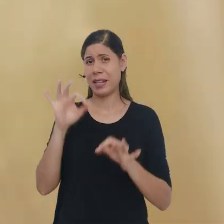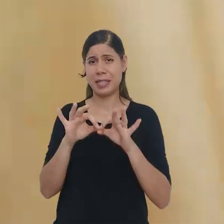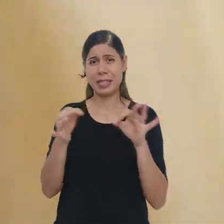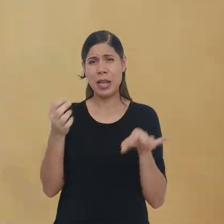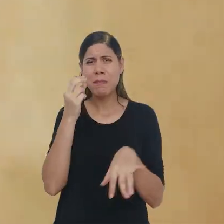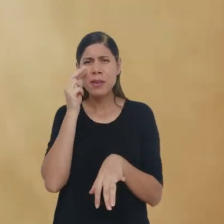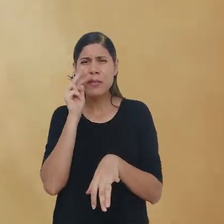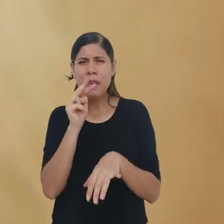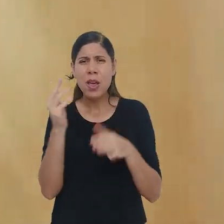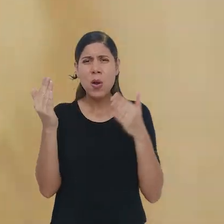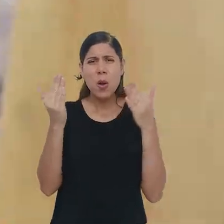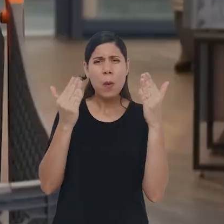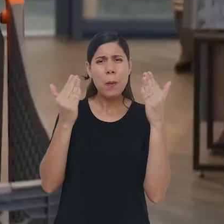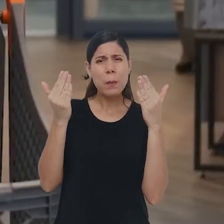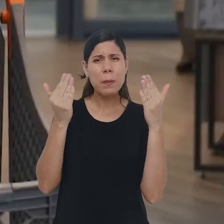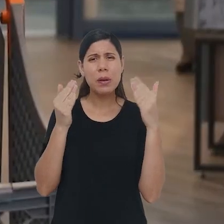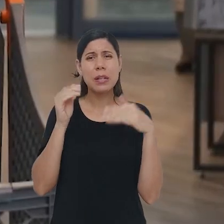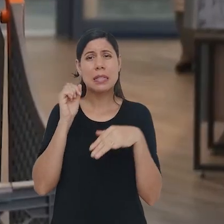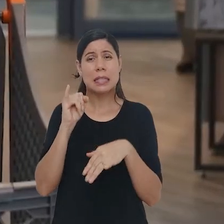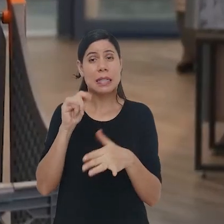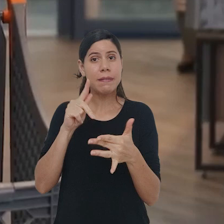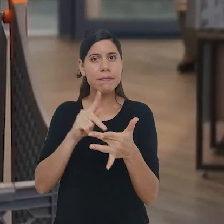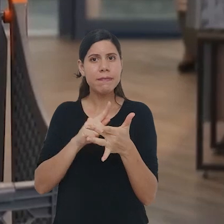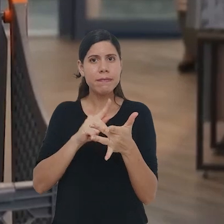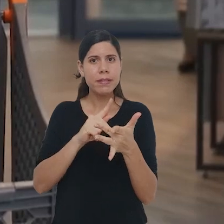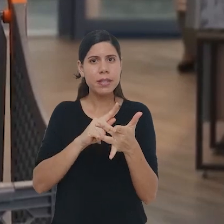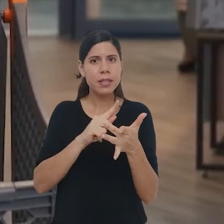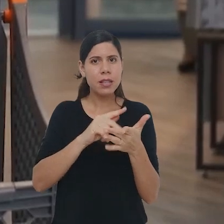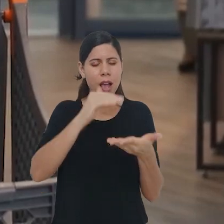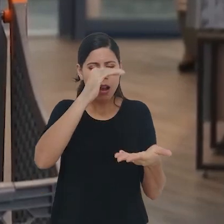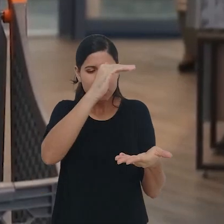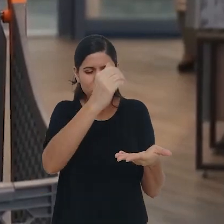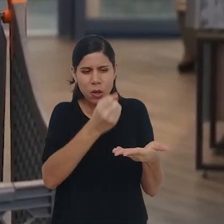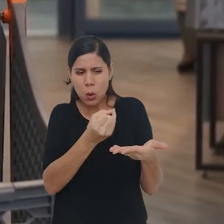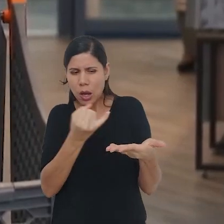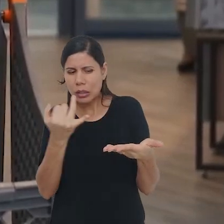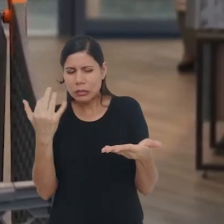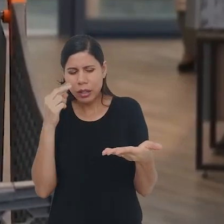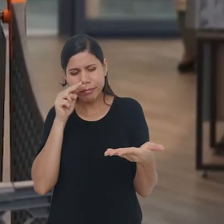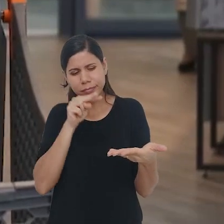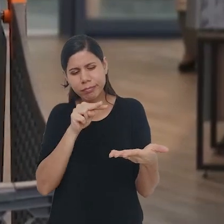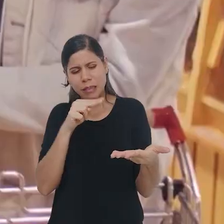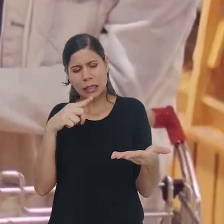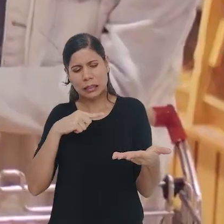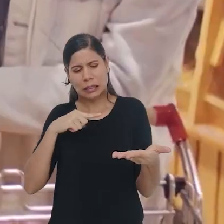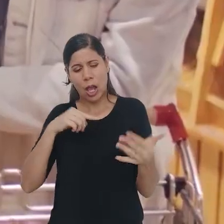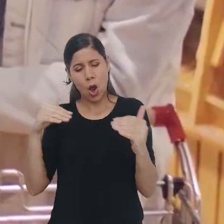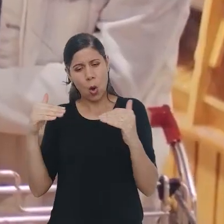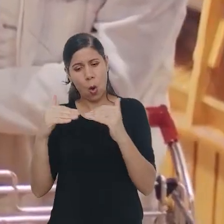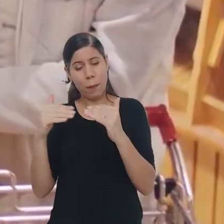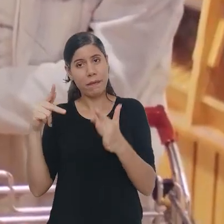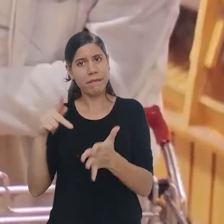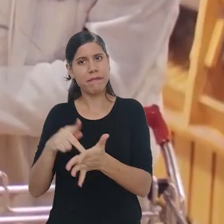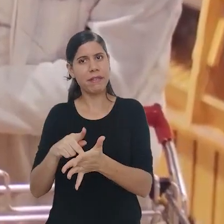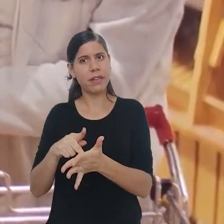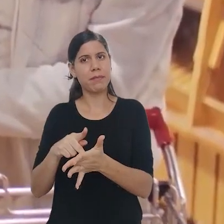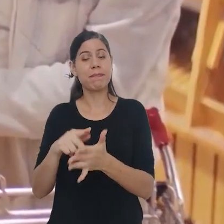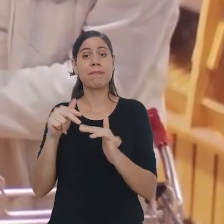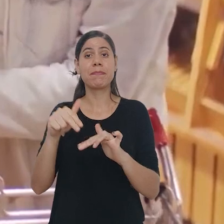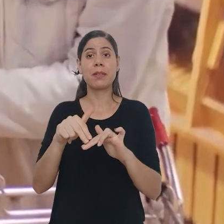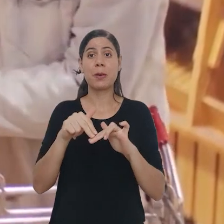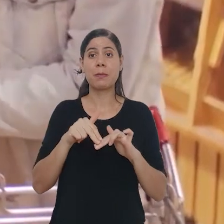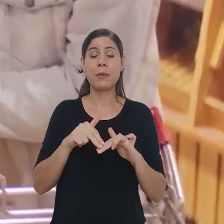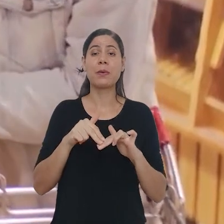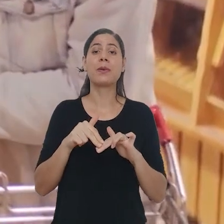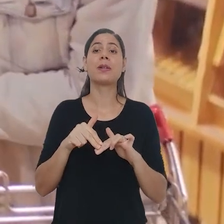Nem sempre é fácil ou simples verificar se, de fato, a quantidade de produto especificada na embalagem condiz com